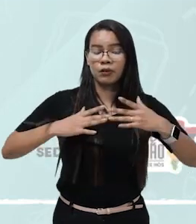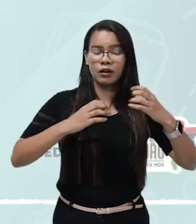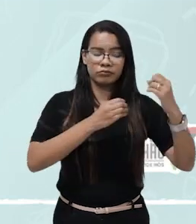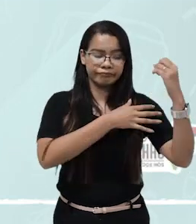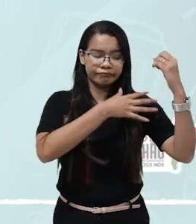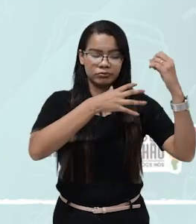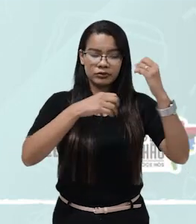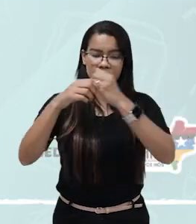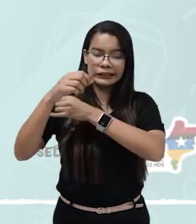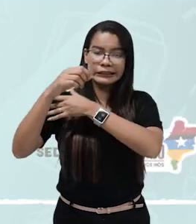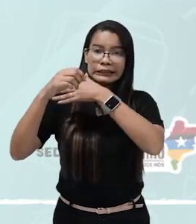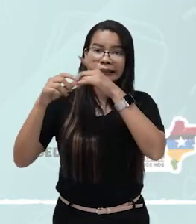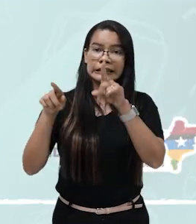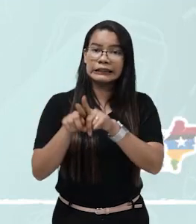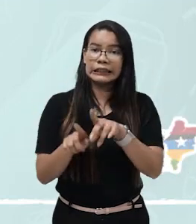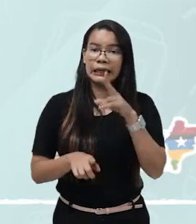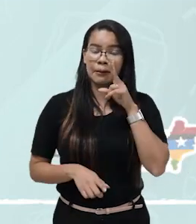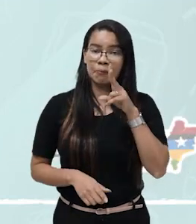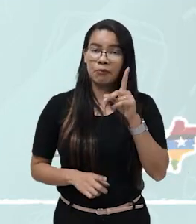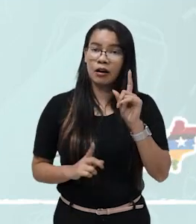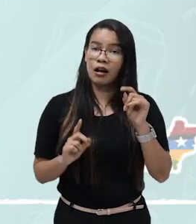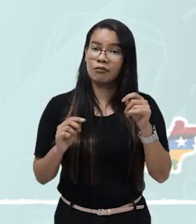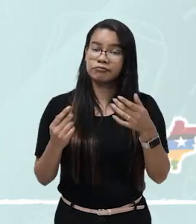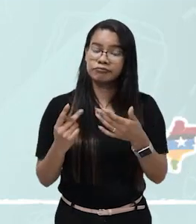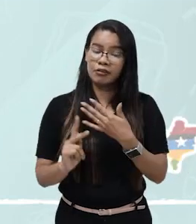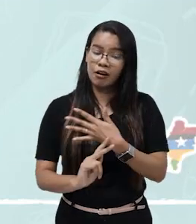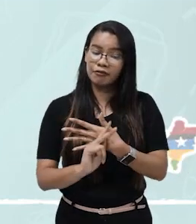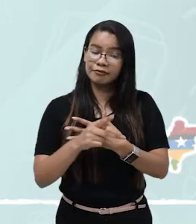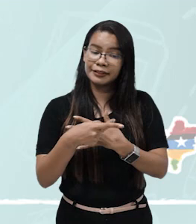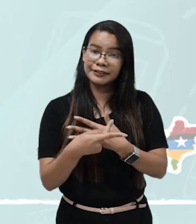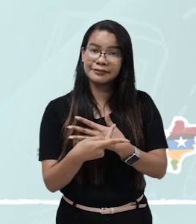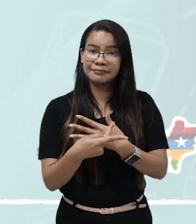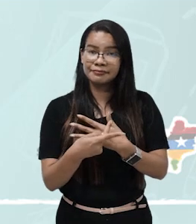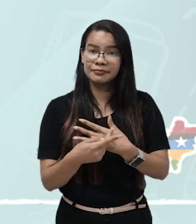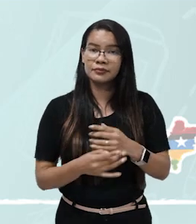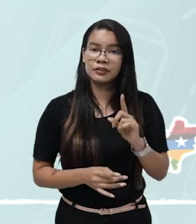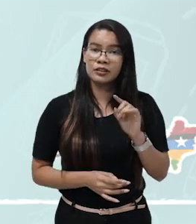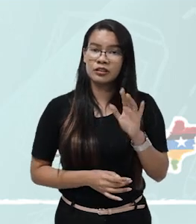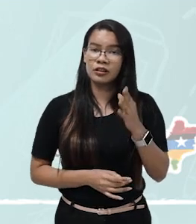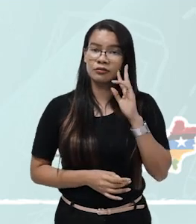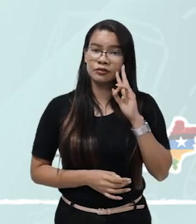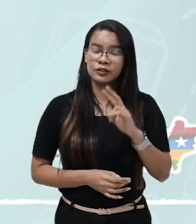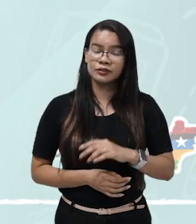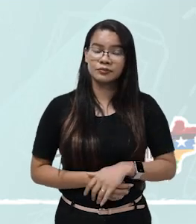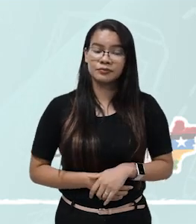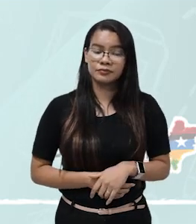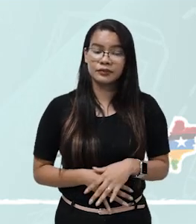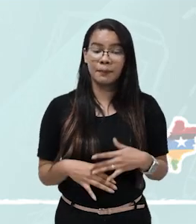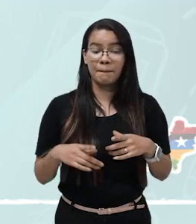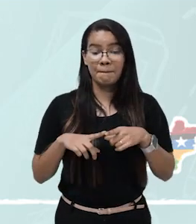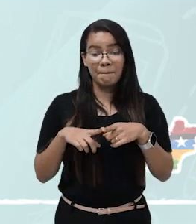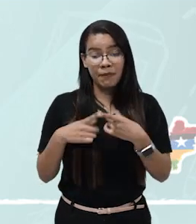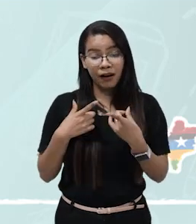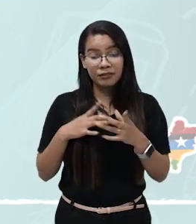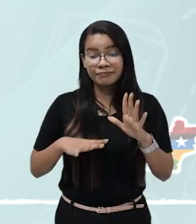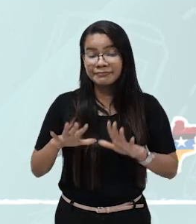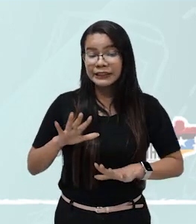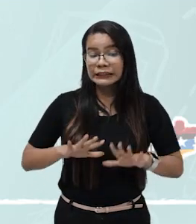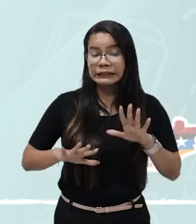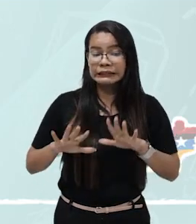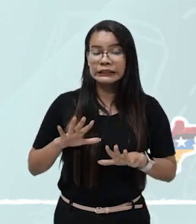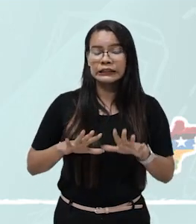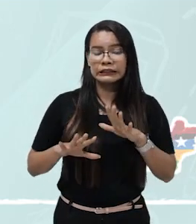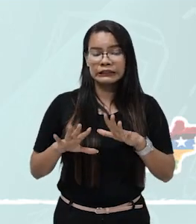dos músculos e a força. São os efeitos que causam, né? Causam isso. Vocês viram no segundo slide. Entretanto, ficam vulneráveis